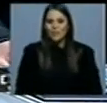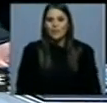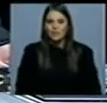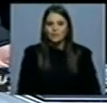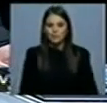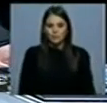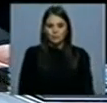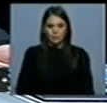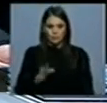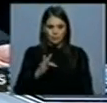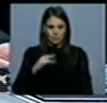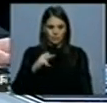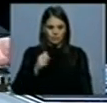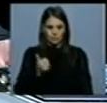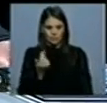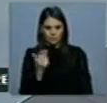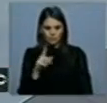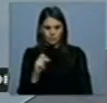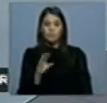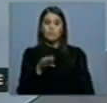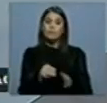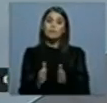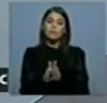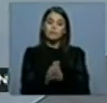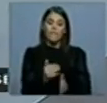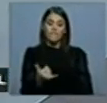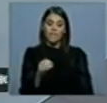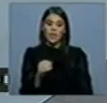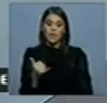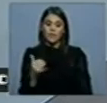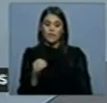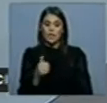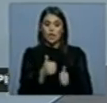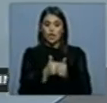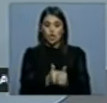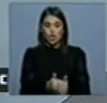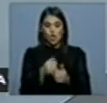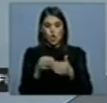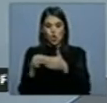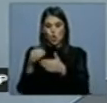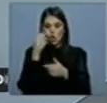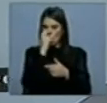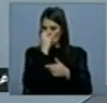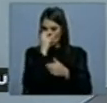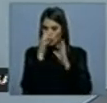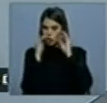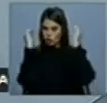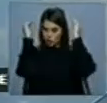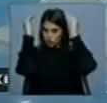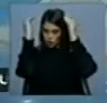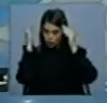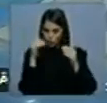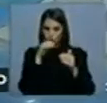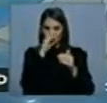da Fábula, uma chancela também da 2020, Guia para curiosos sobre o espaço, um guia informativo e